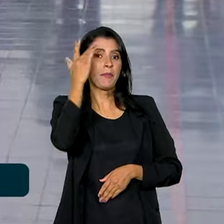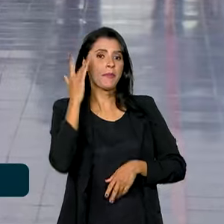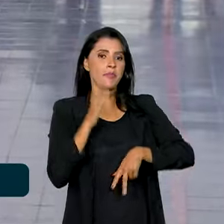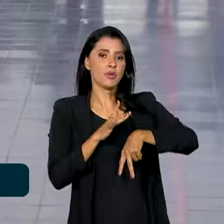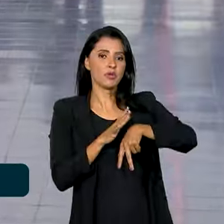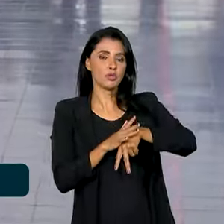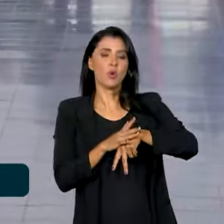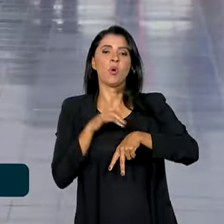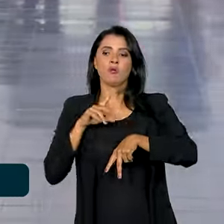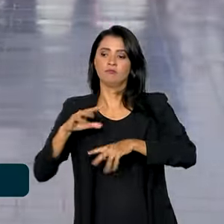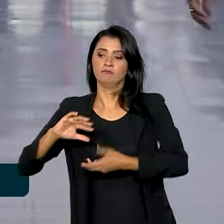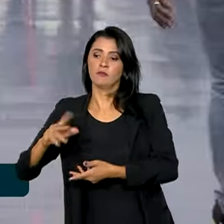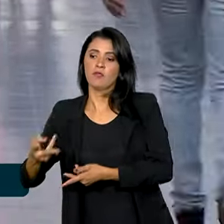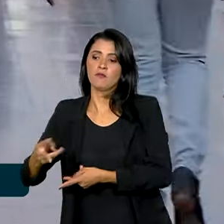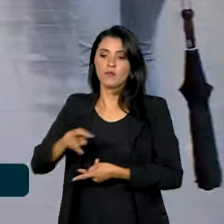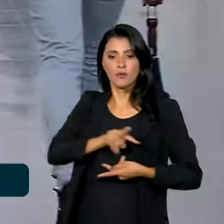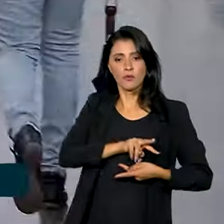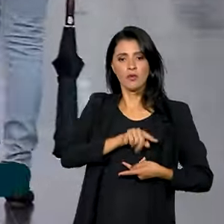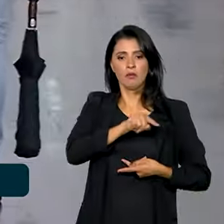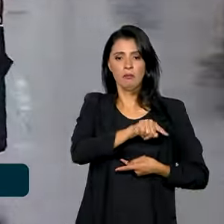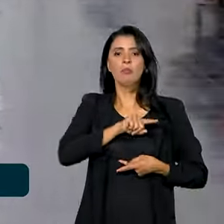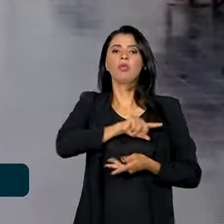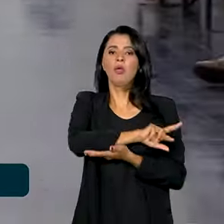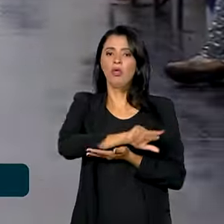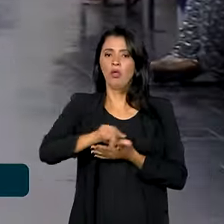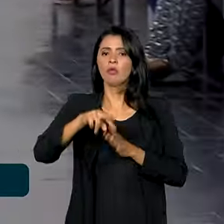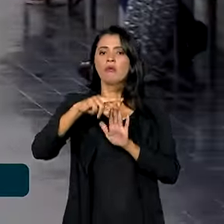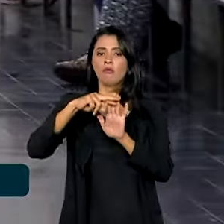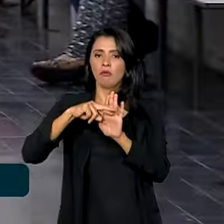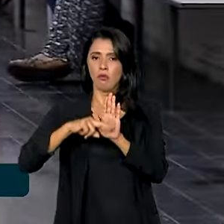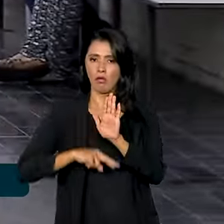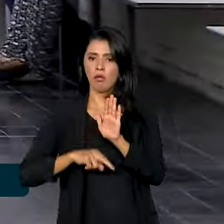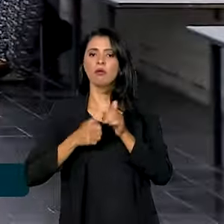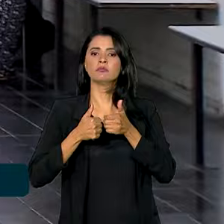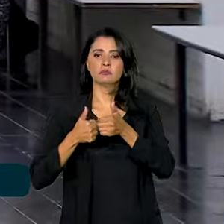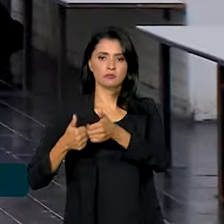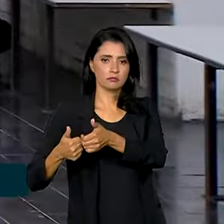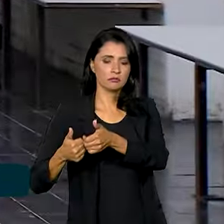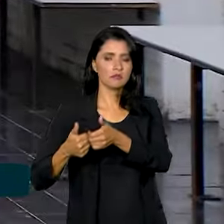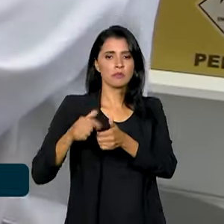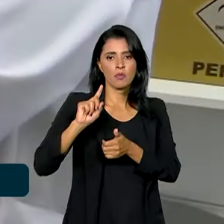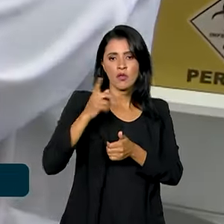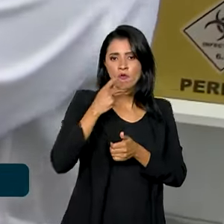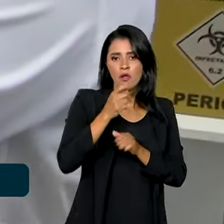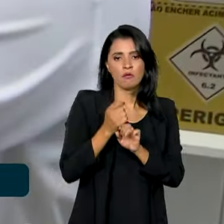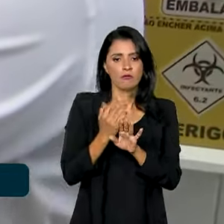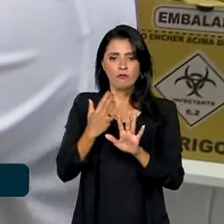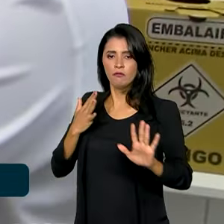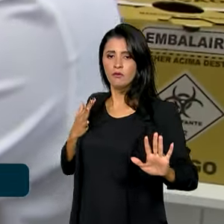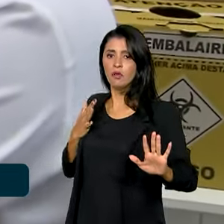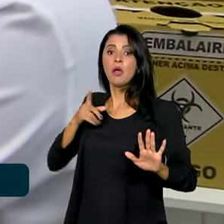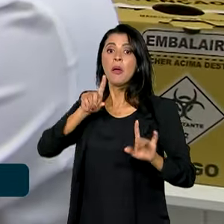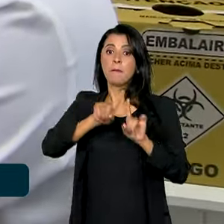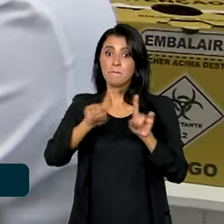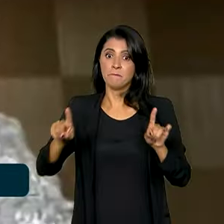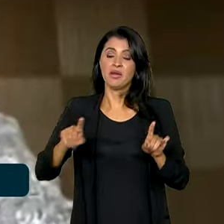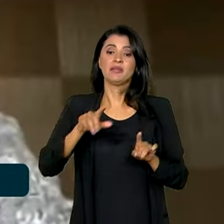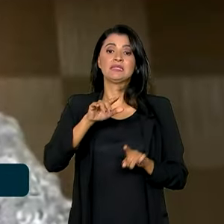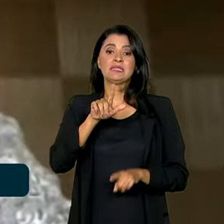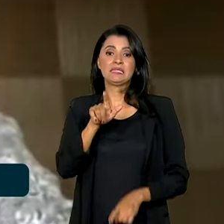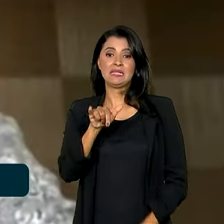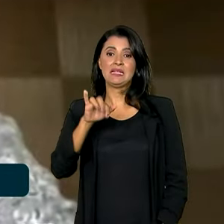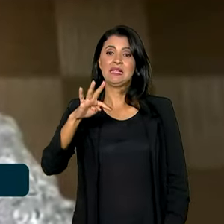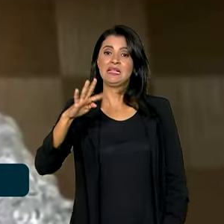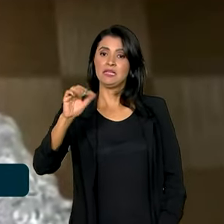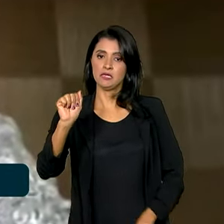vai receber o órgão obedece a uma série de critérios. Por isso, não se fala em fila, mas em lista de espera.